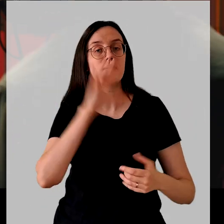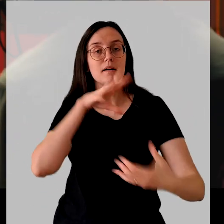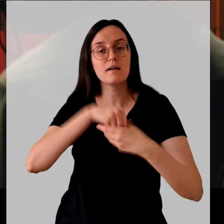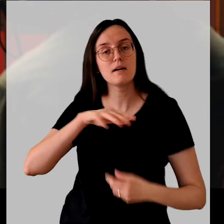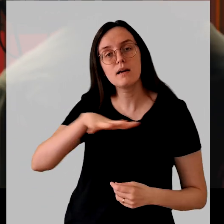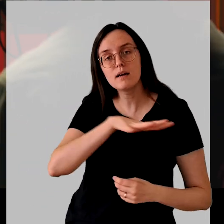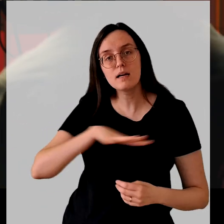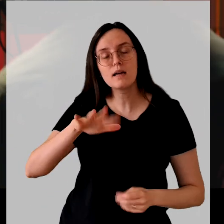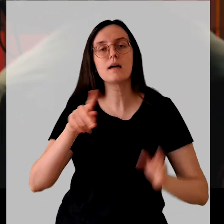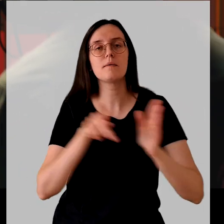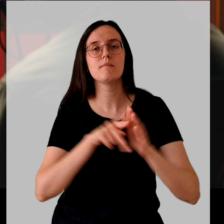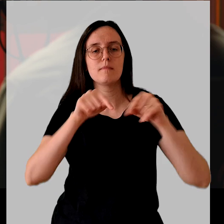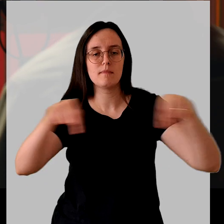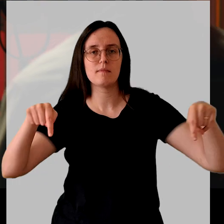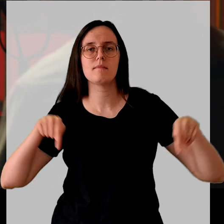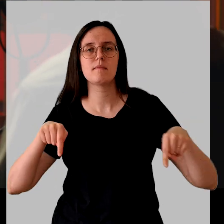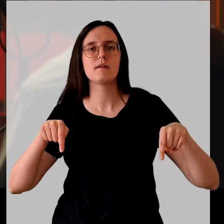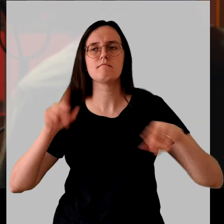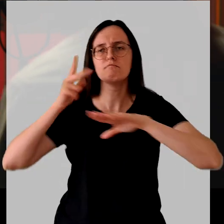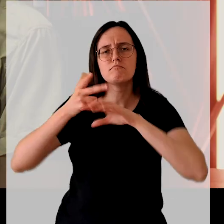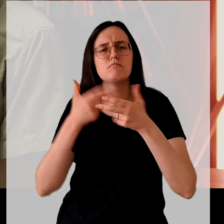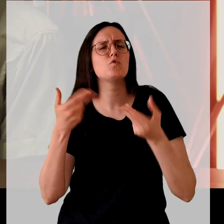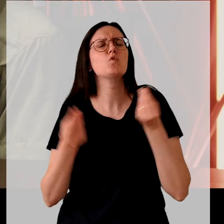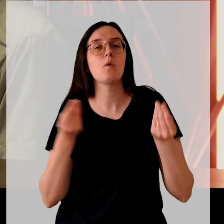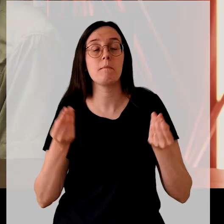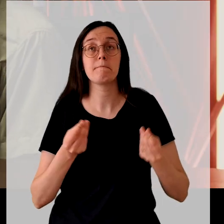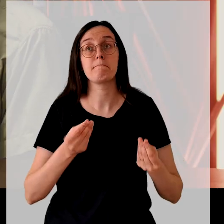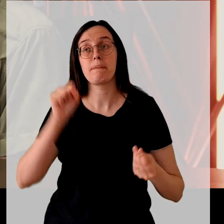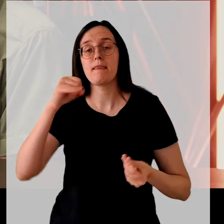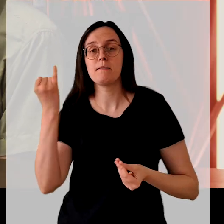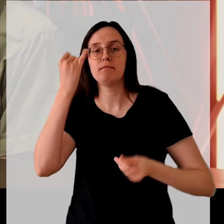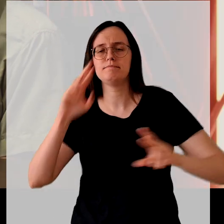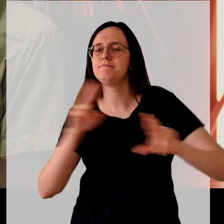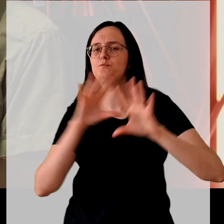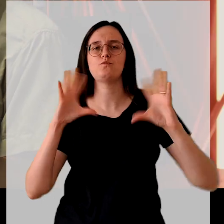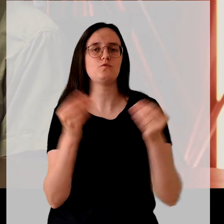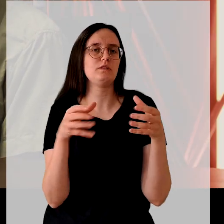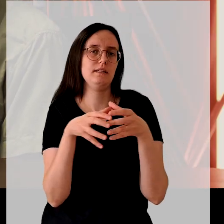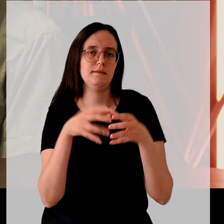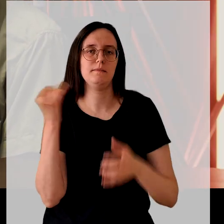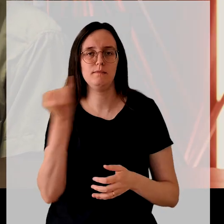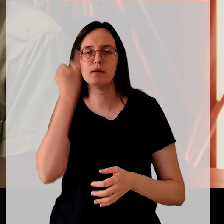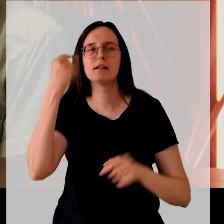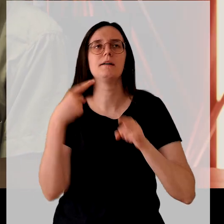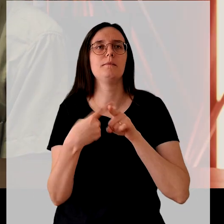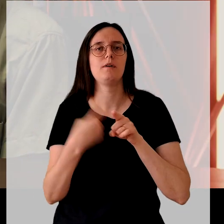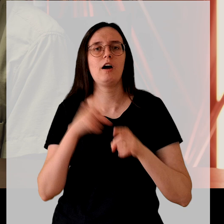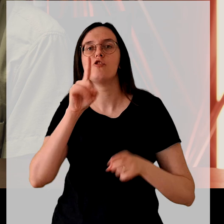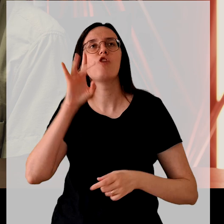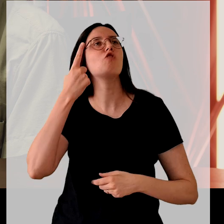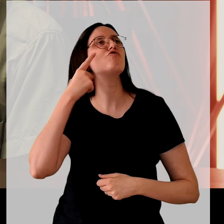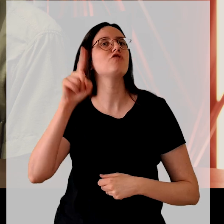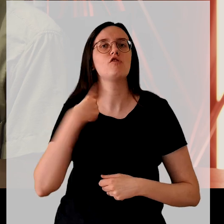primordial dentro ali de um set de filmagem? Sim, é importante a gente ter uma boa relação com toda a equipe, né? Até